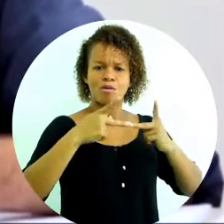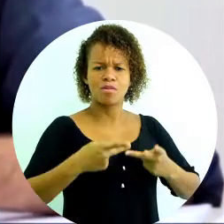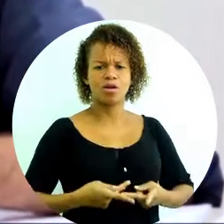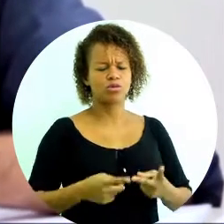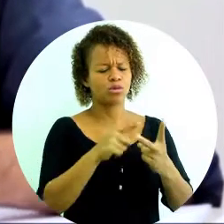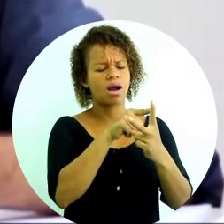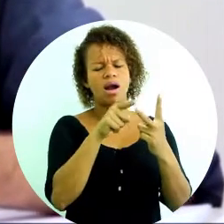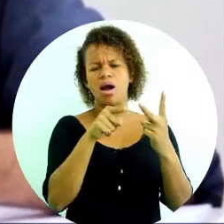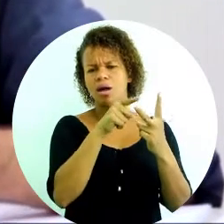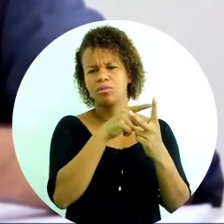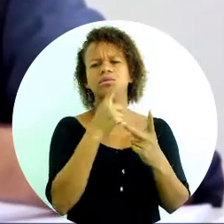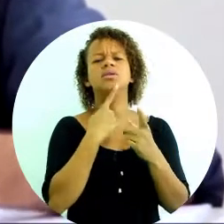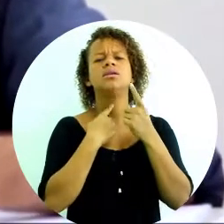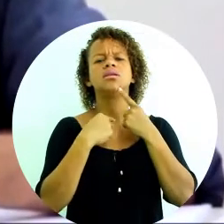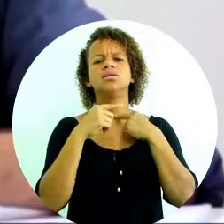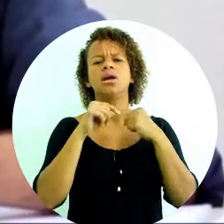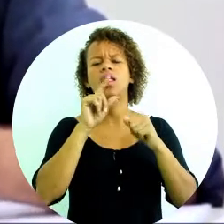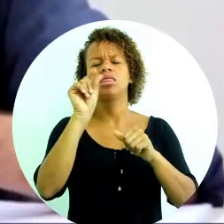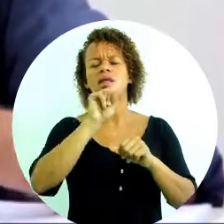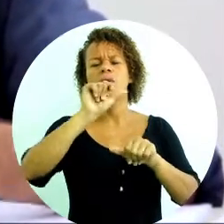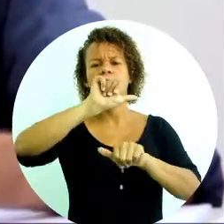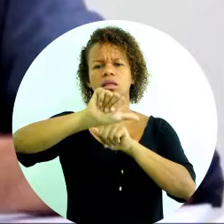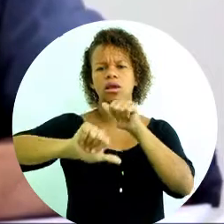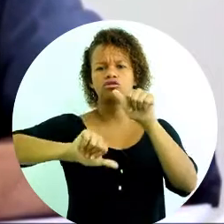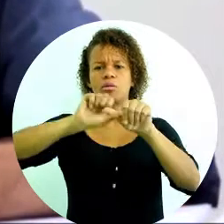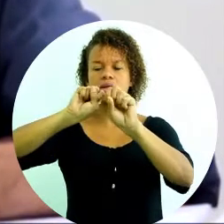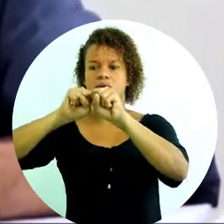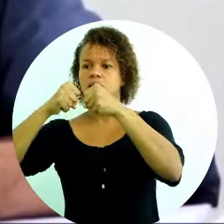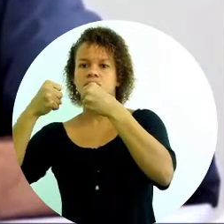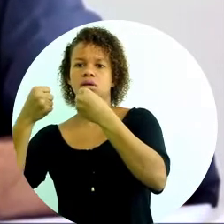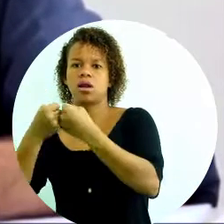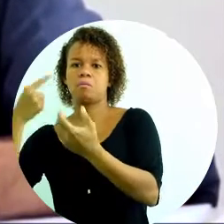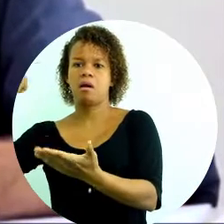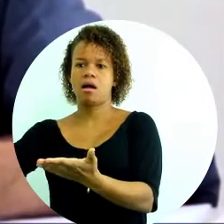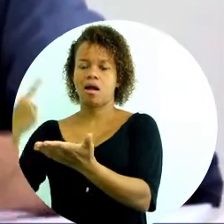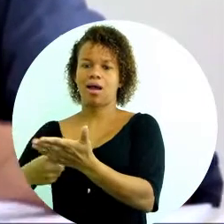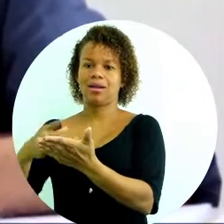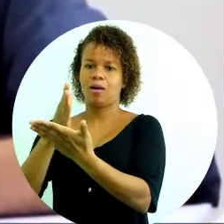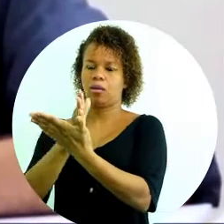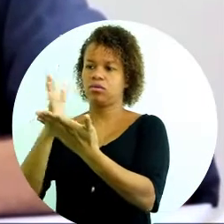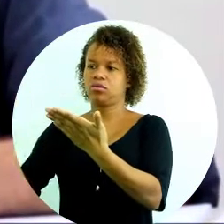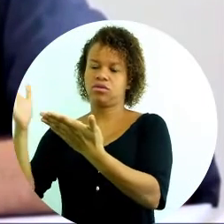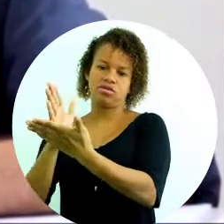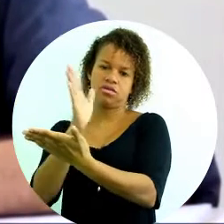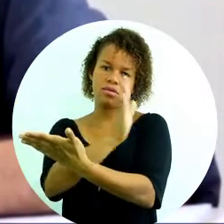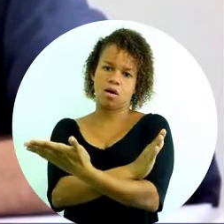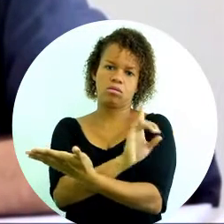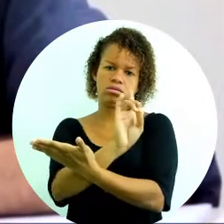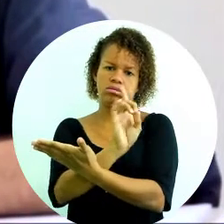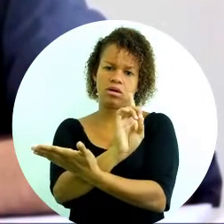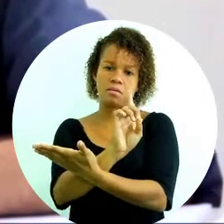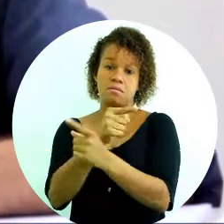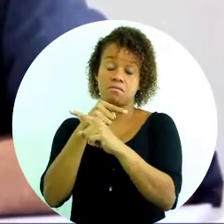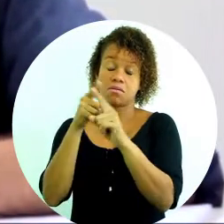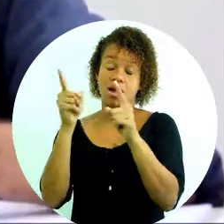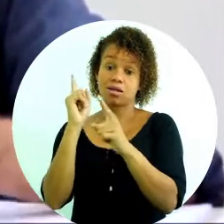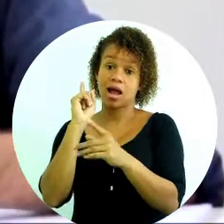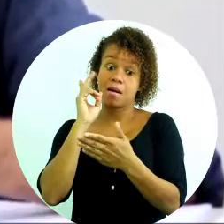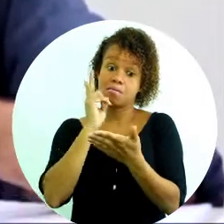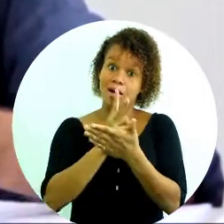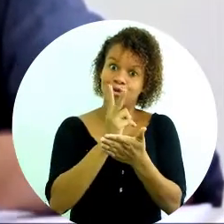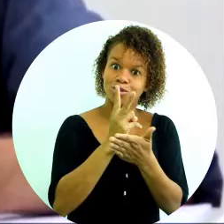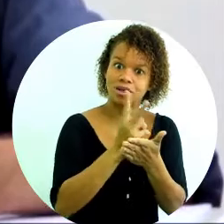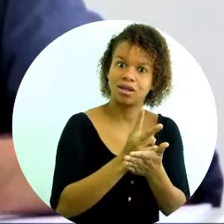capital humano, ambos desejando não a transformação de uma sociedade marcada por divisão de classes, mas